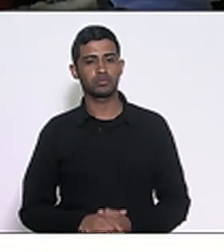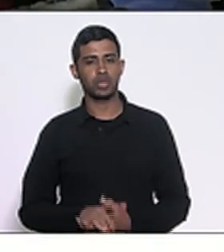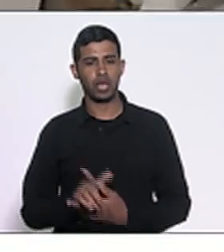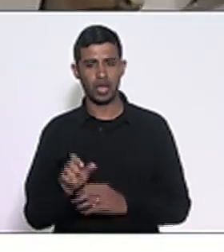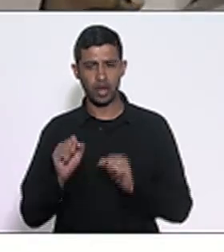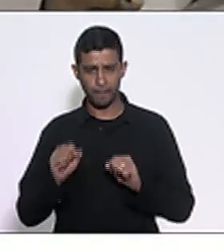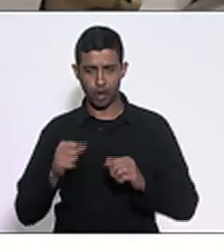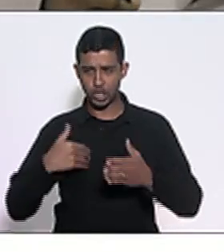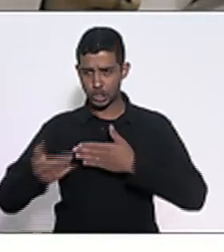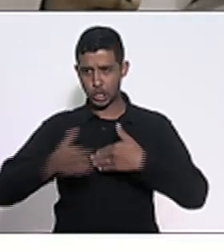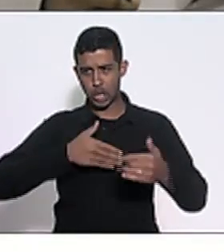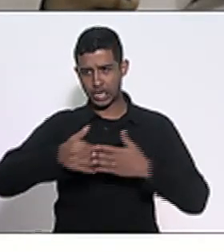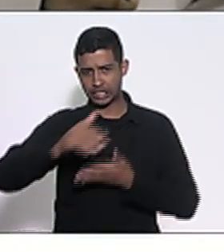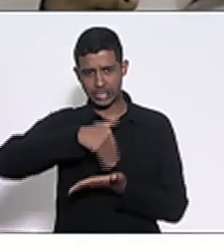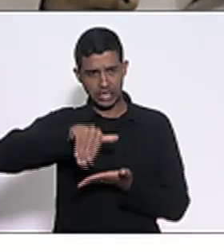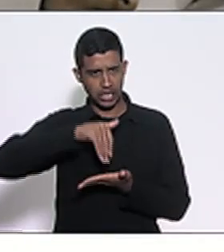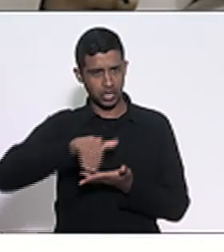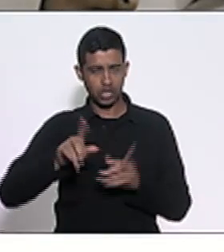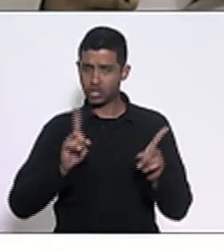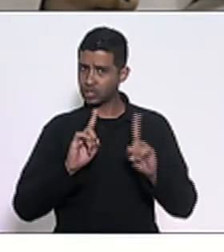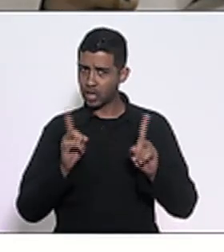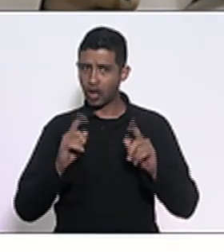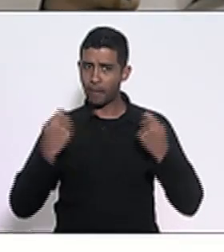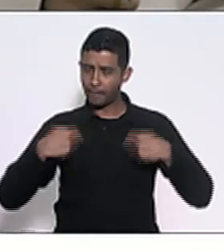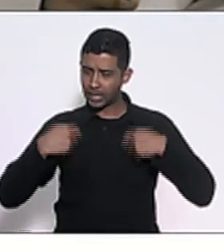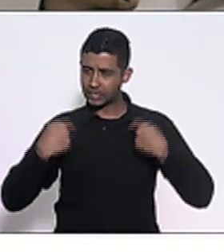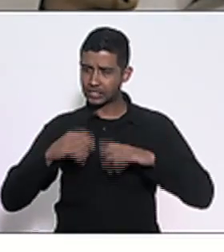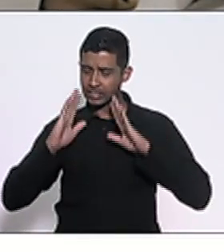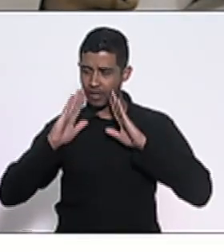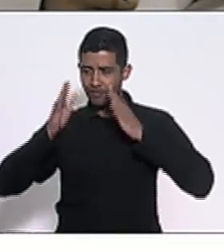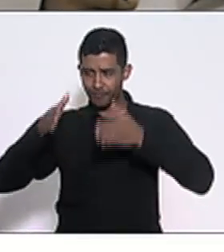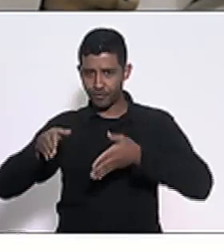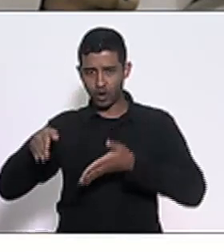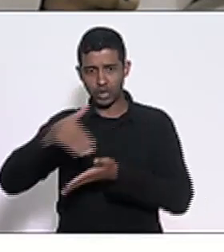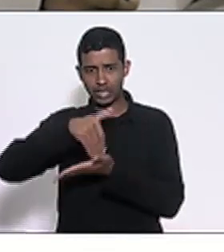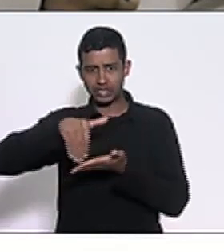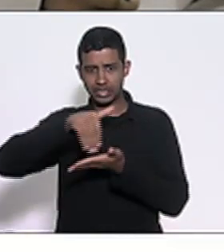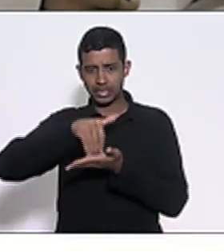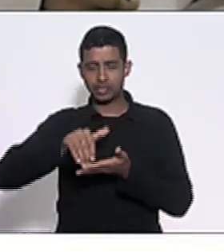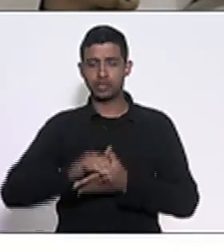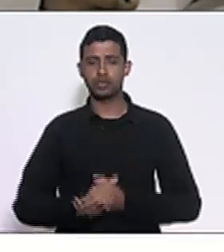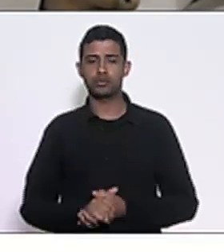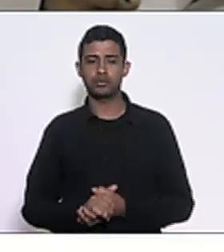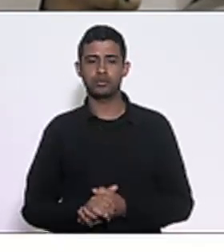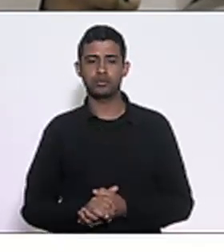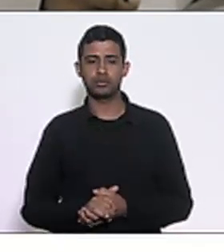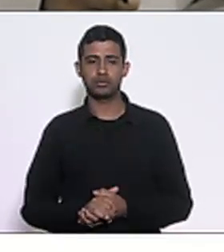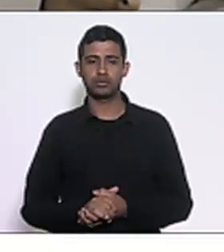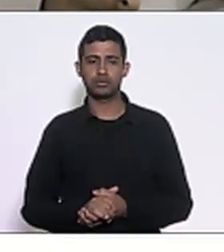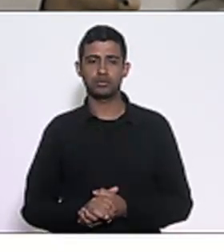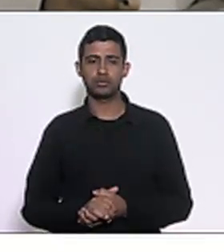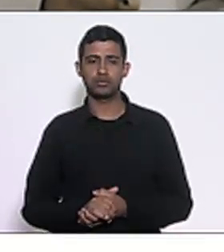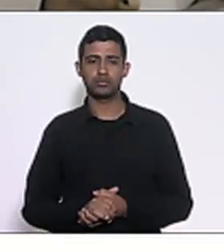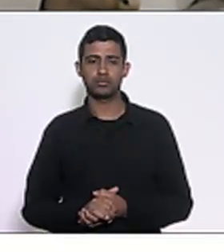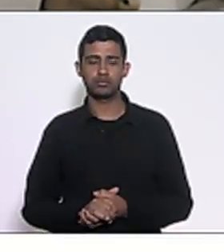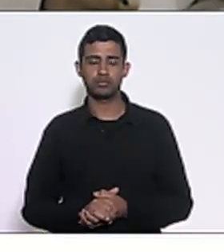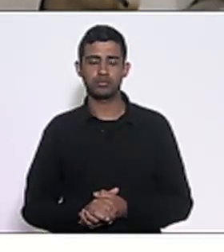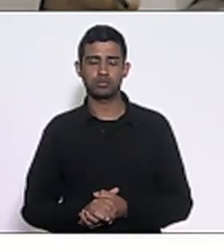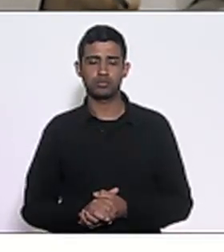qualquer secretaria, ele tem que estar na secretaria que o mantém